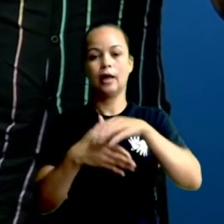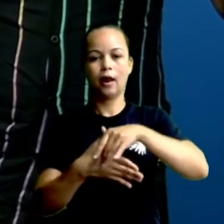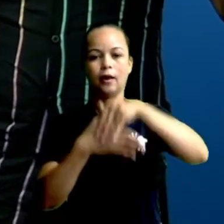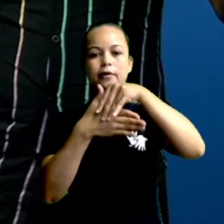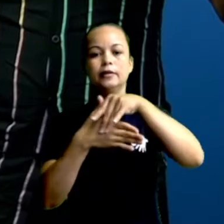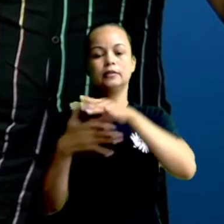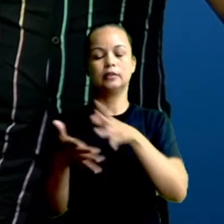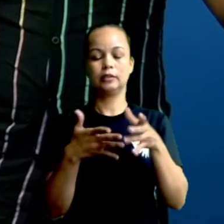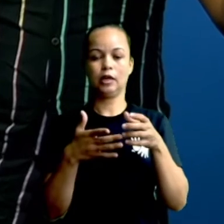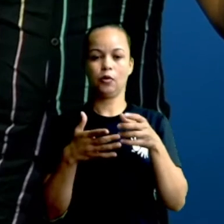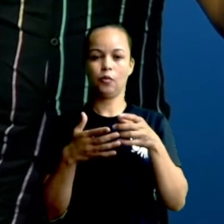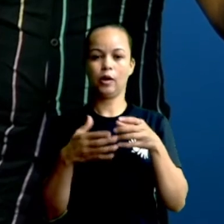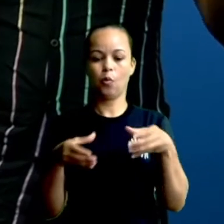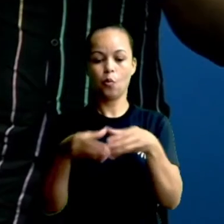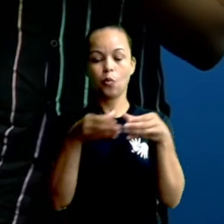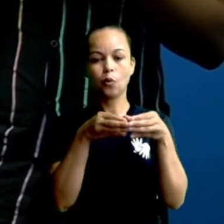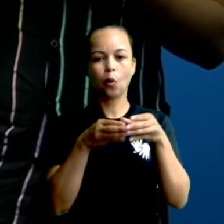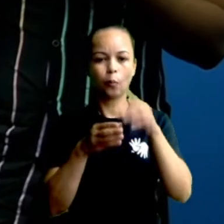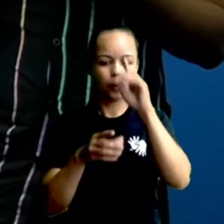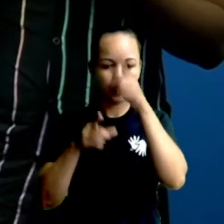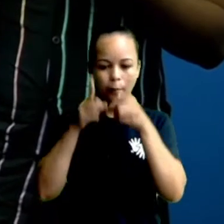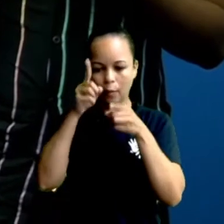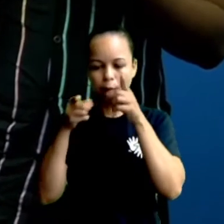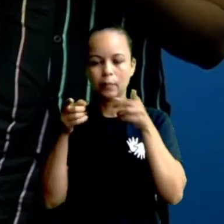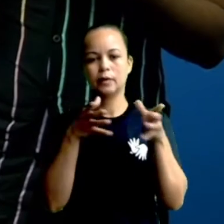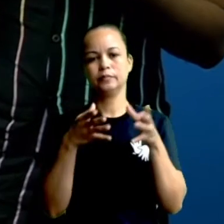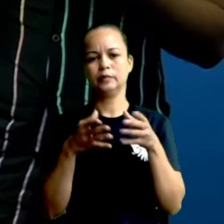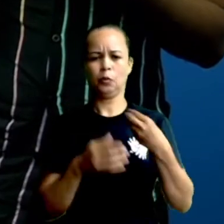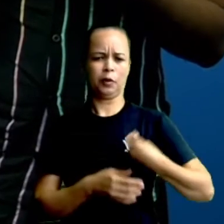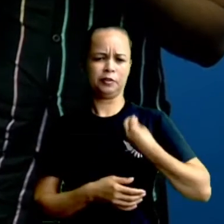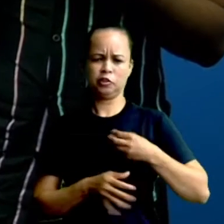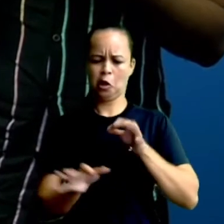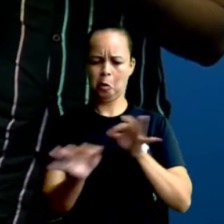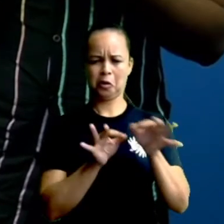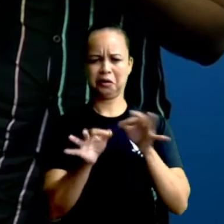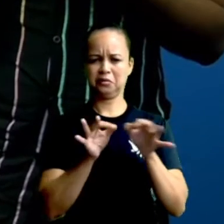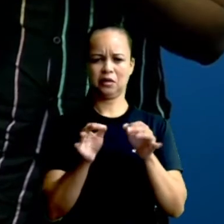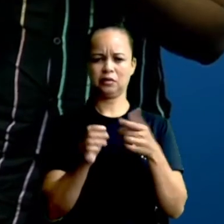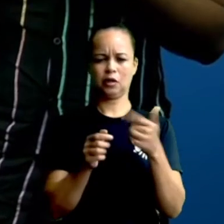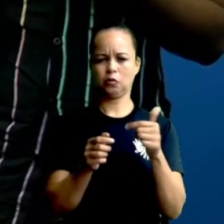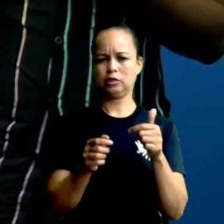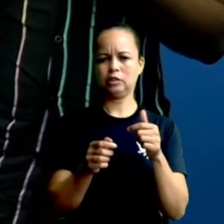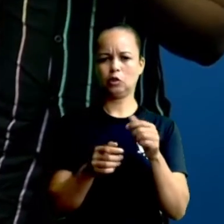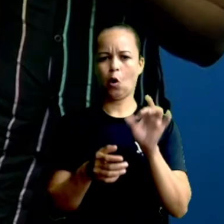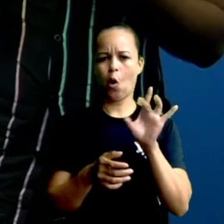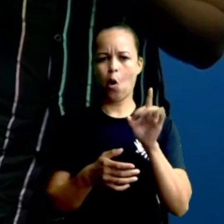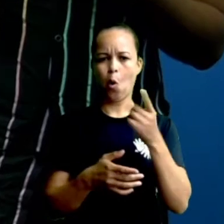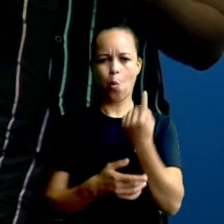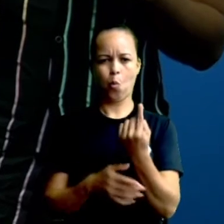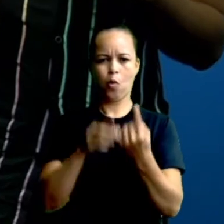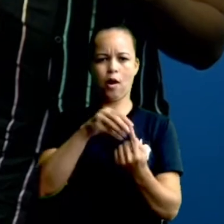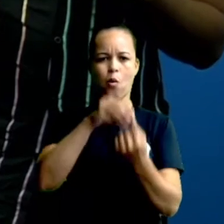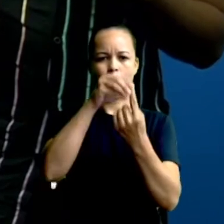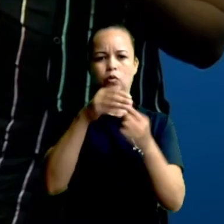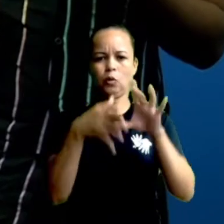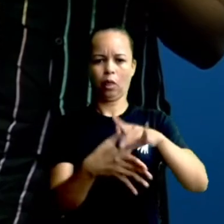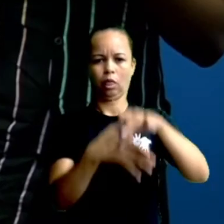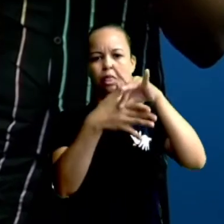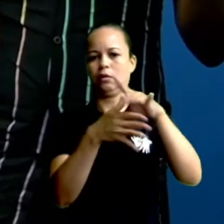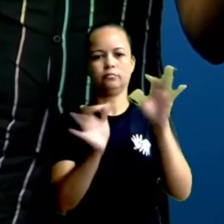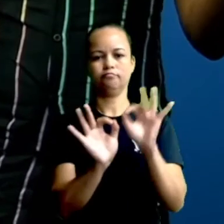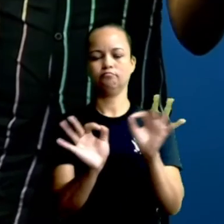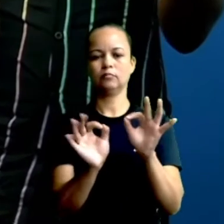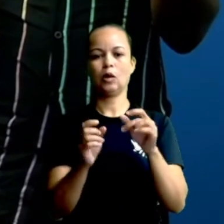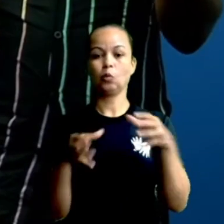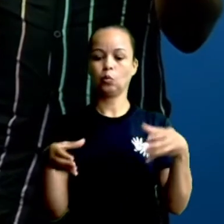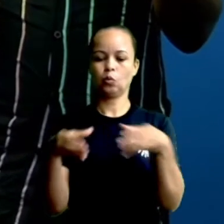essas decisões elas eram tomadas em conjunto. Não existia a organização de apenas um líder de tomar a decisão pela aldeia.